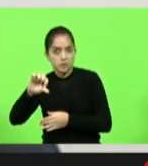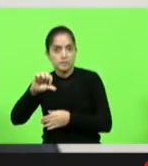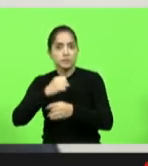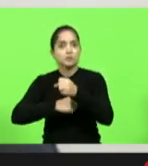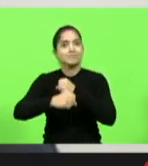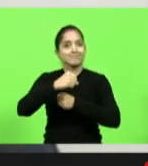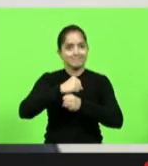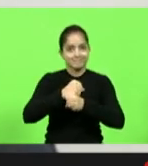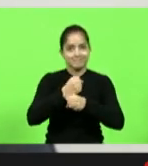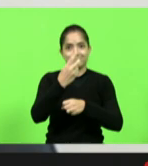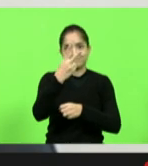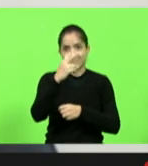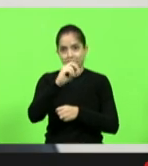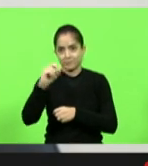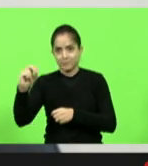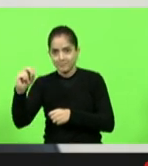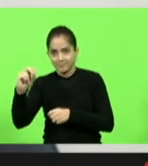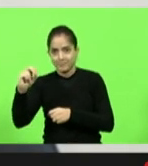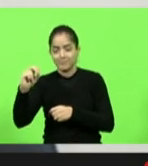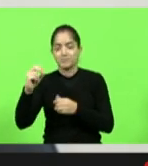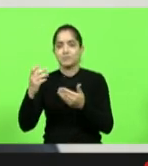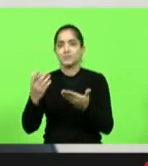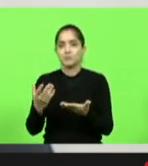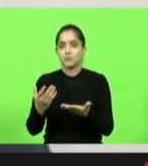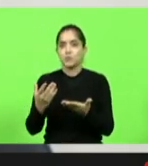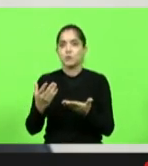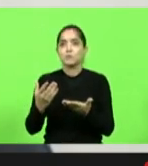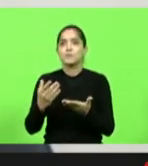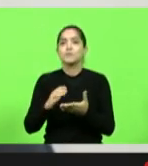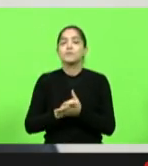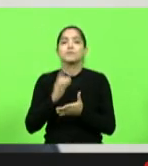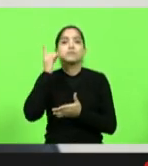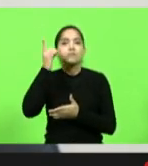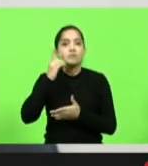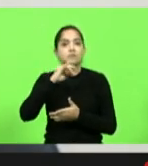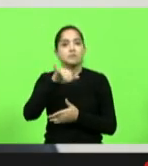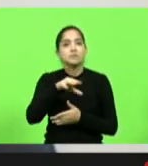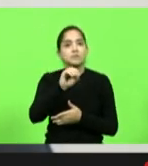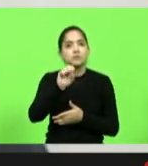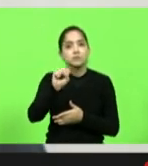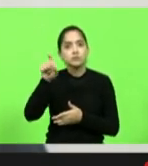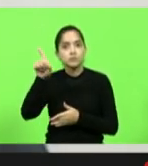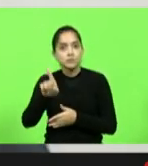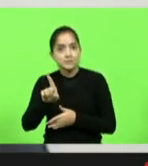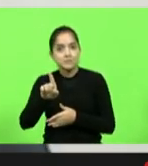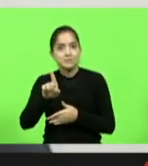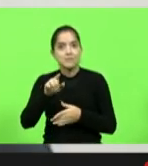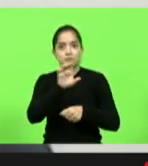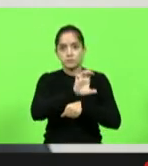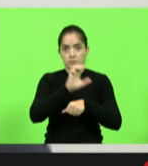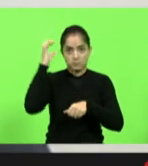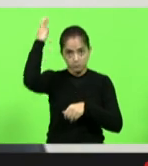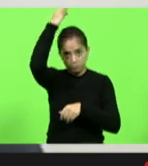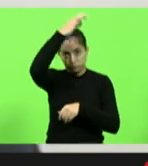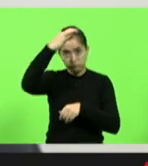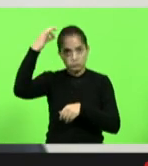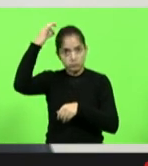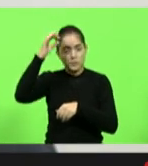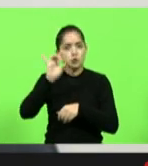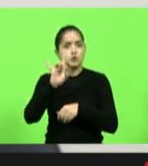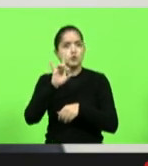deputado, José Carlos Aleluia, do PTB do Espírito Santo. Na ocasião, o projeto incluía apenas